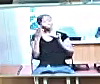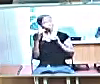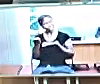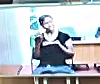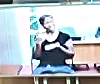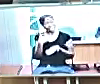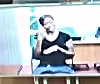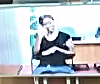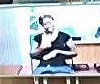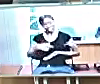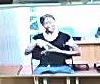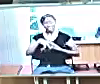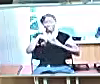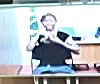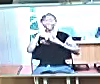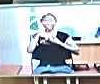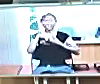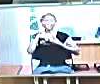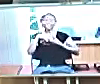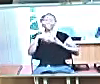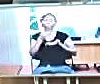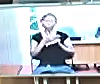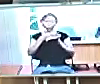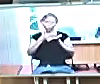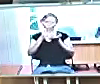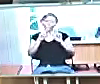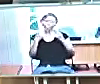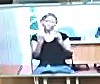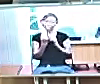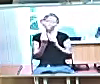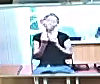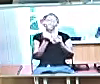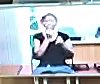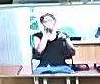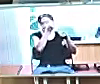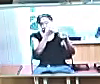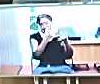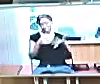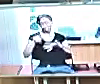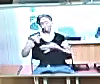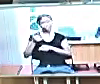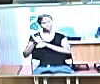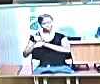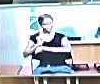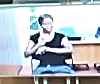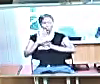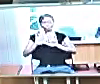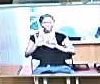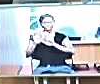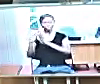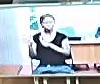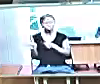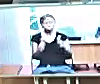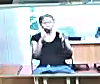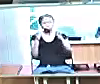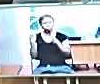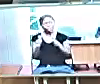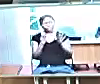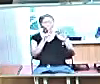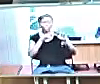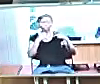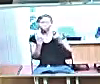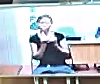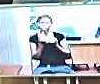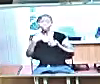reiniciar a reunião vou justificá-la sua ausência mas durante todo o processo e dessas reuniões depois na análise das